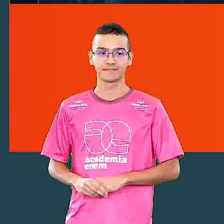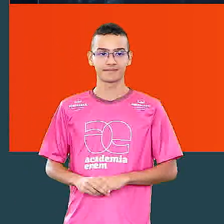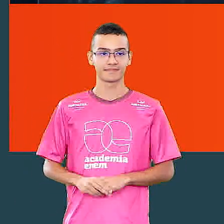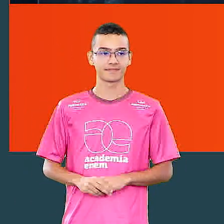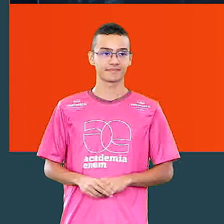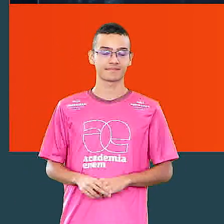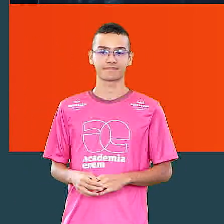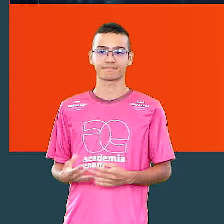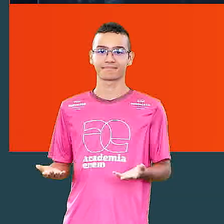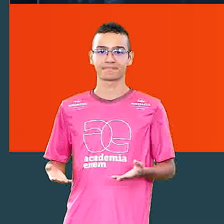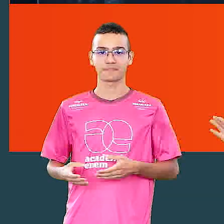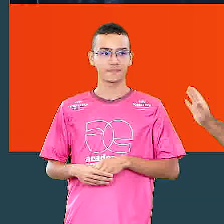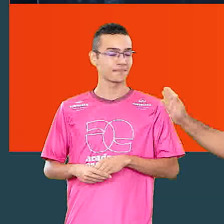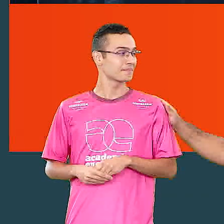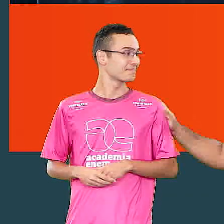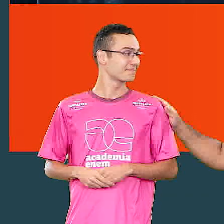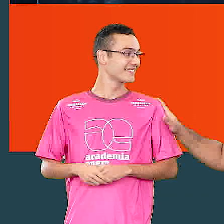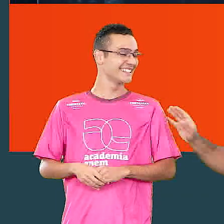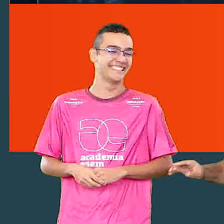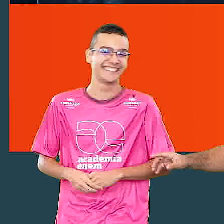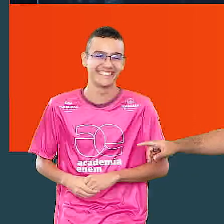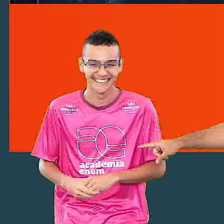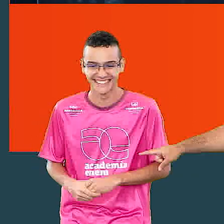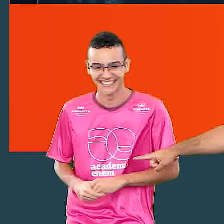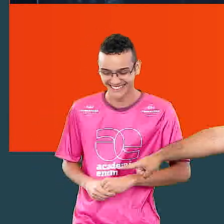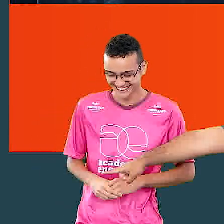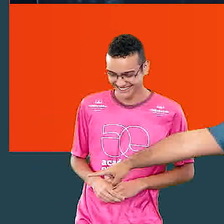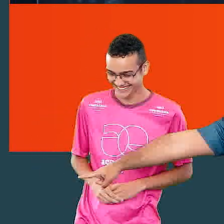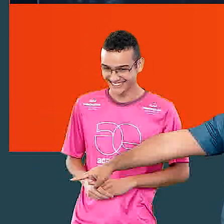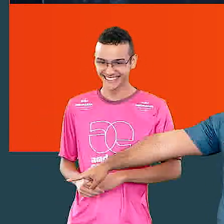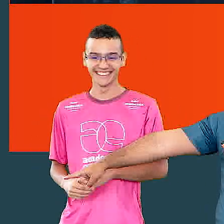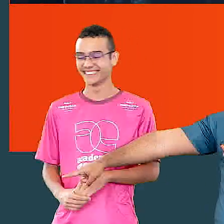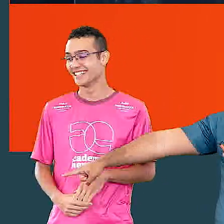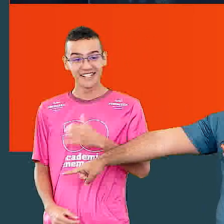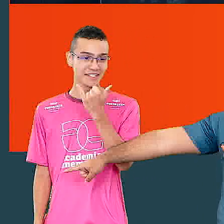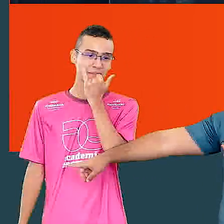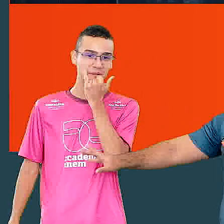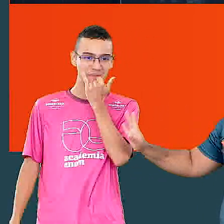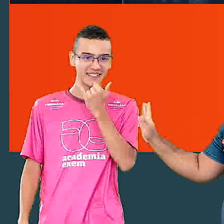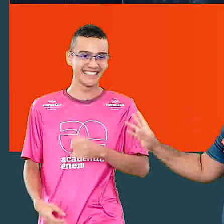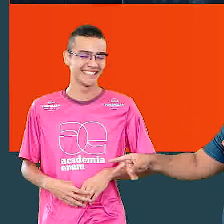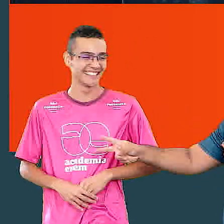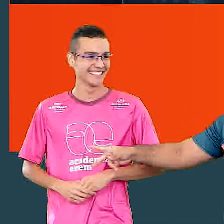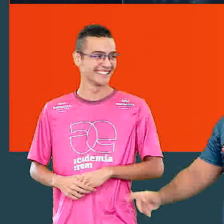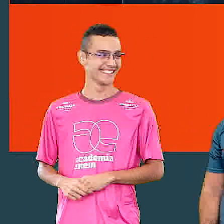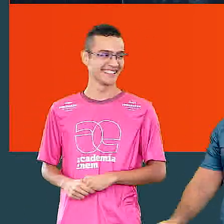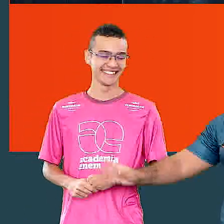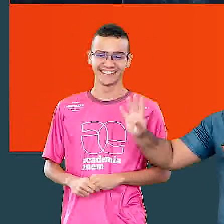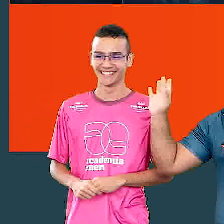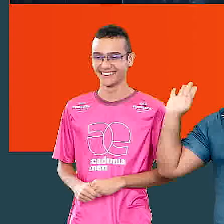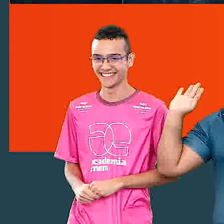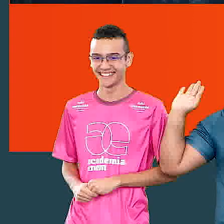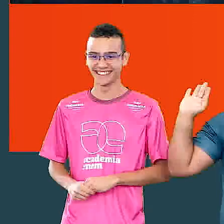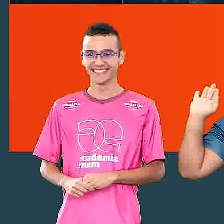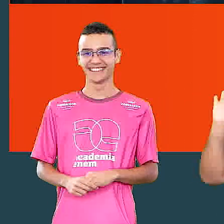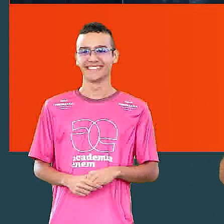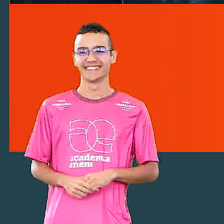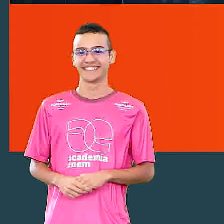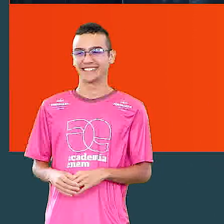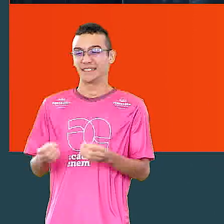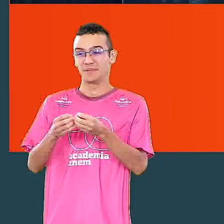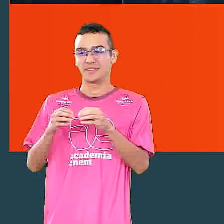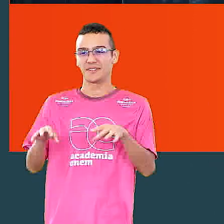vai pagar, viu? Para você também, viu, jovem? Apesar de você estar prejudicado, nosso rapaz aqui, tá certo? Mas tudo bem, viu? A amizade é tudo.